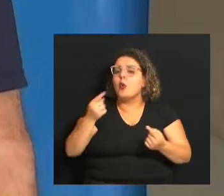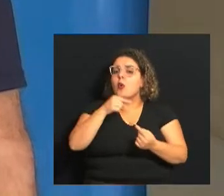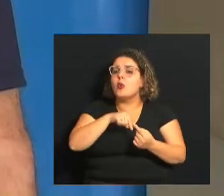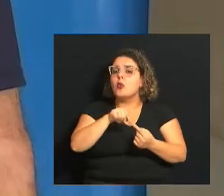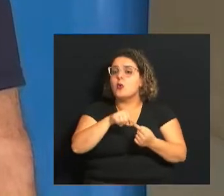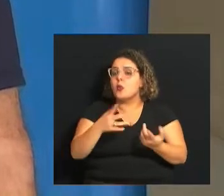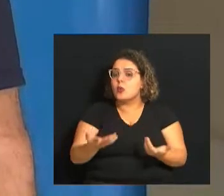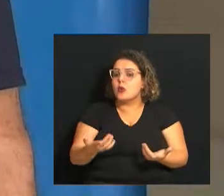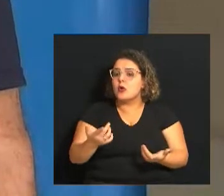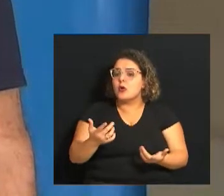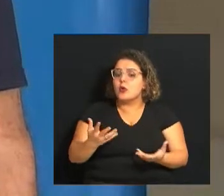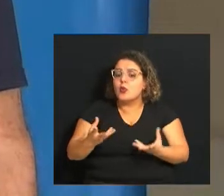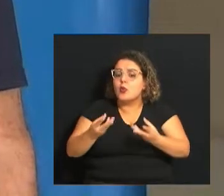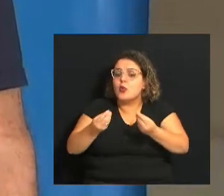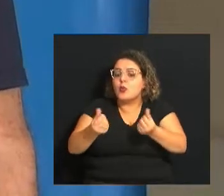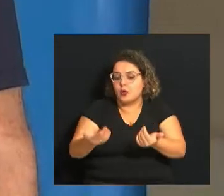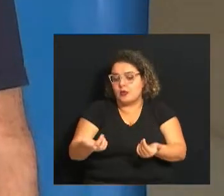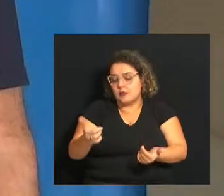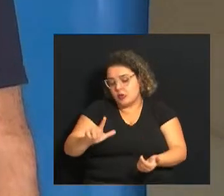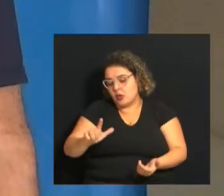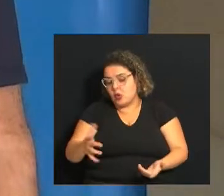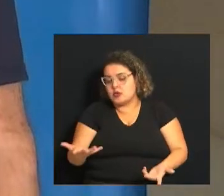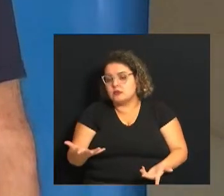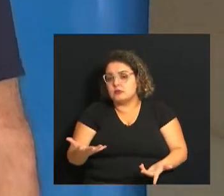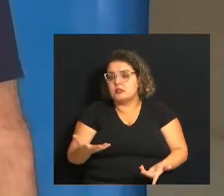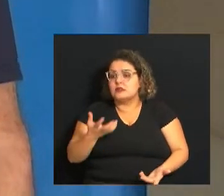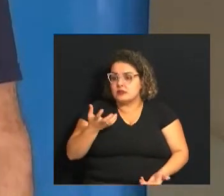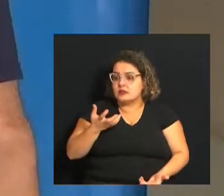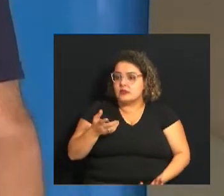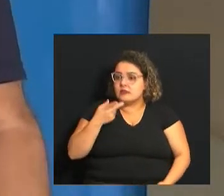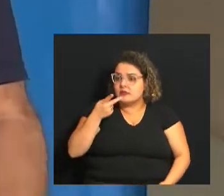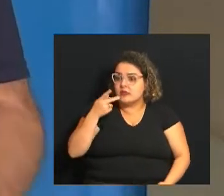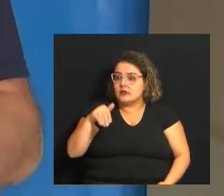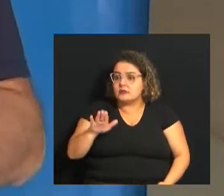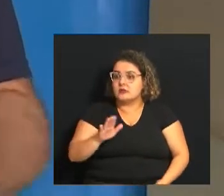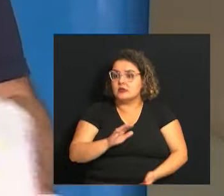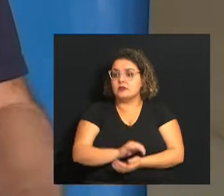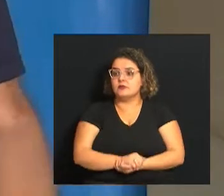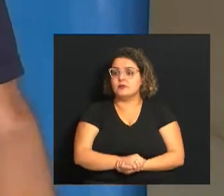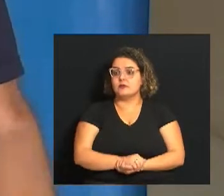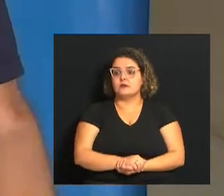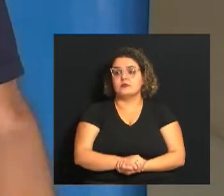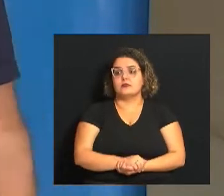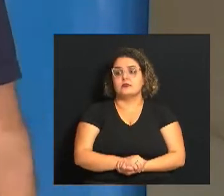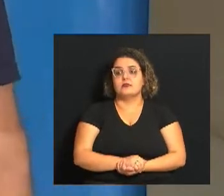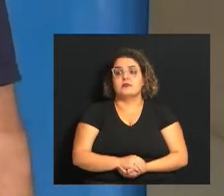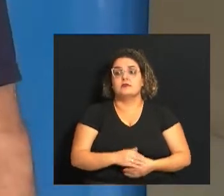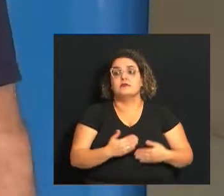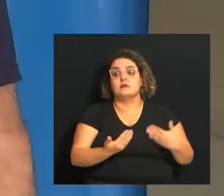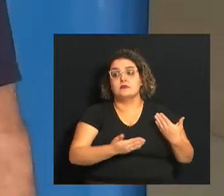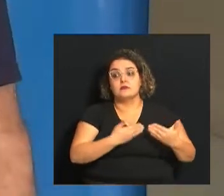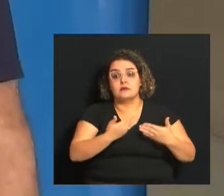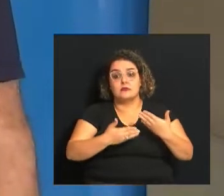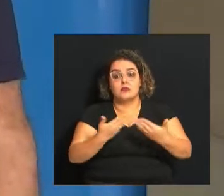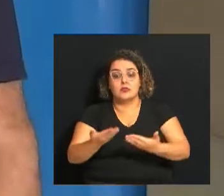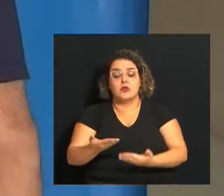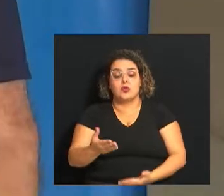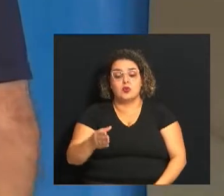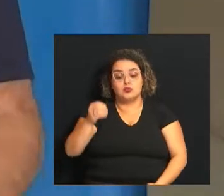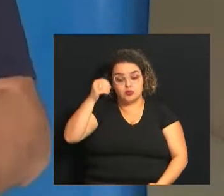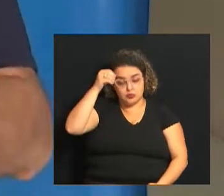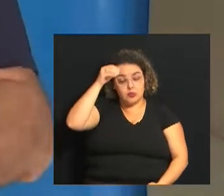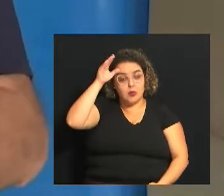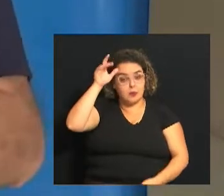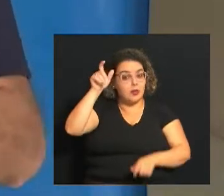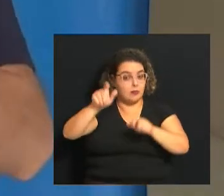semana, qualificar evidentemente as pessoas, mas gostaria que você falasse um pouco mais sobre isso. É uma jornada de conhecimento, né? Para que as